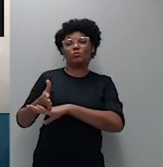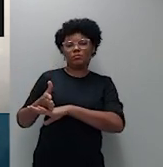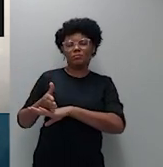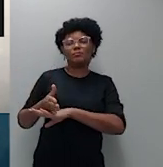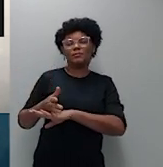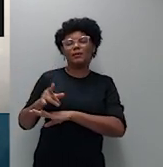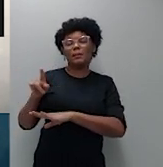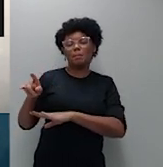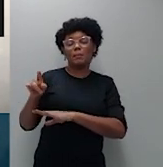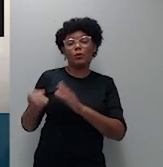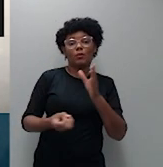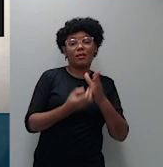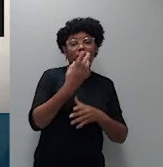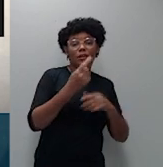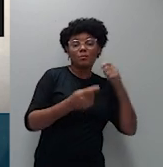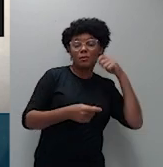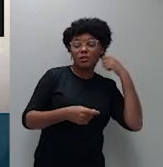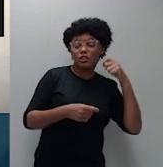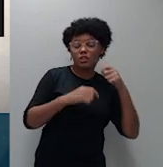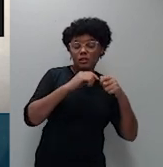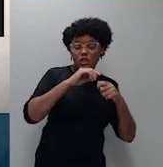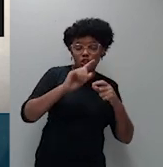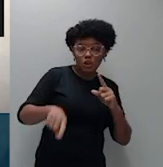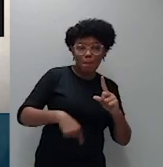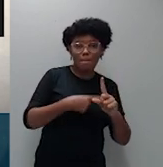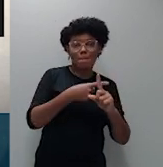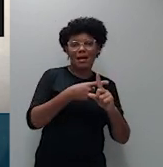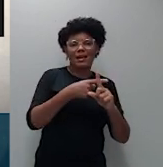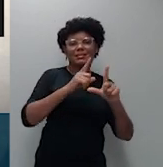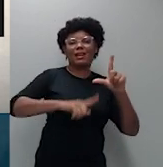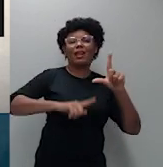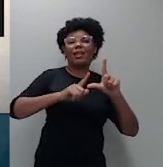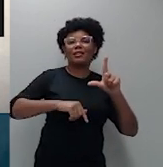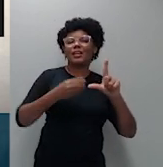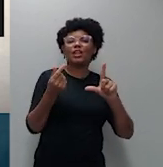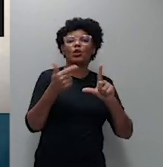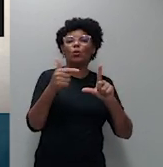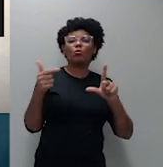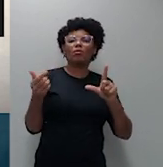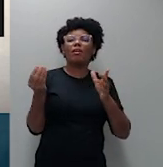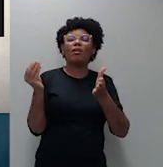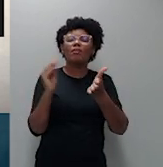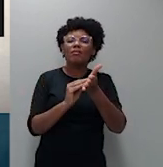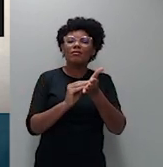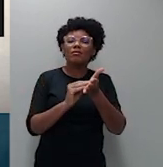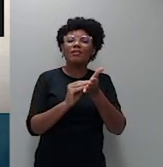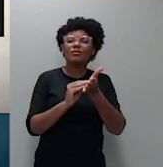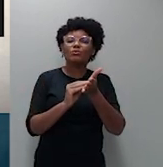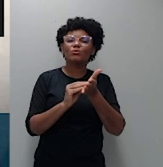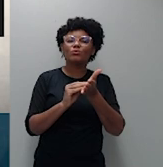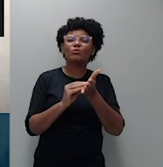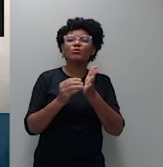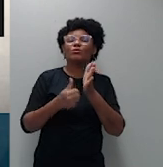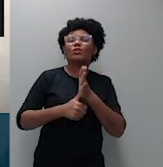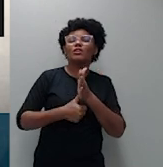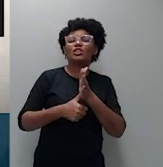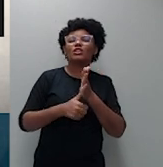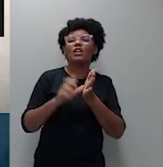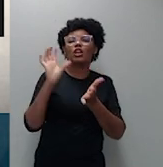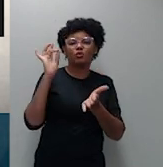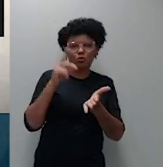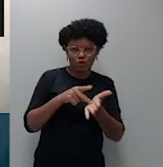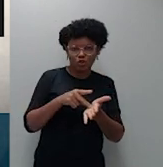com acréscimo de letras e não constam do registro original não para sarar mais